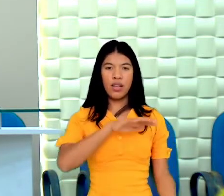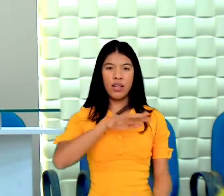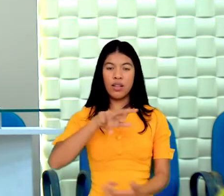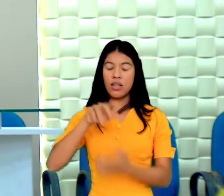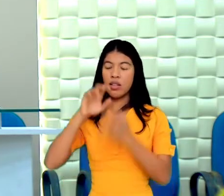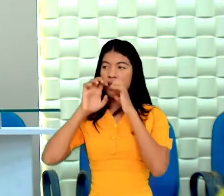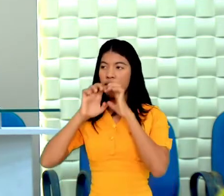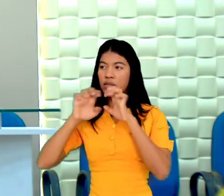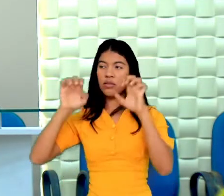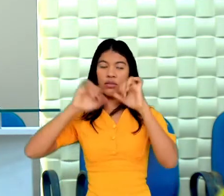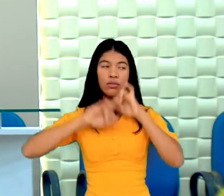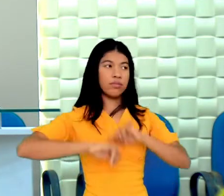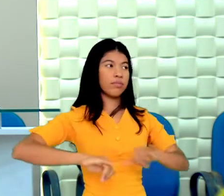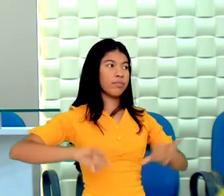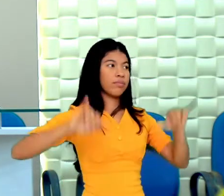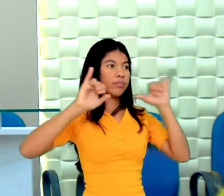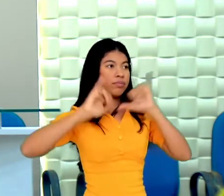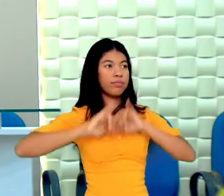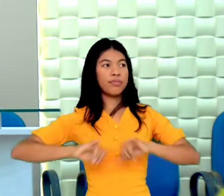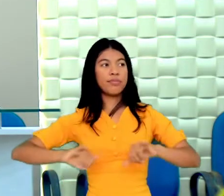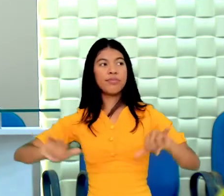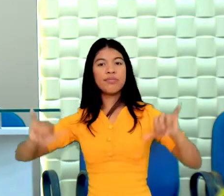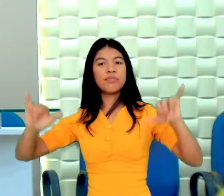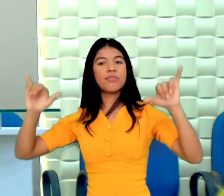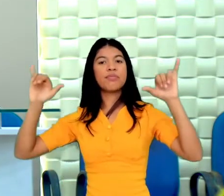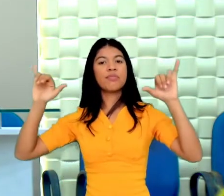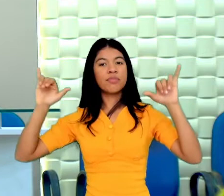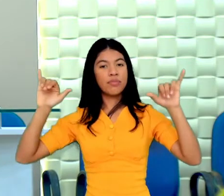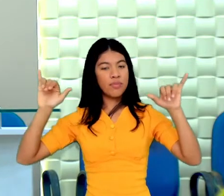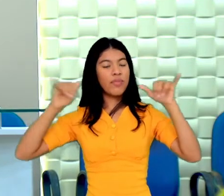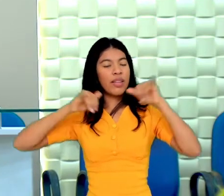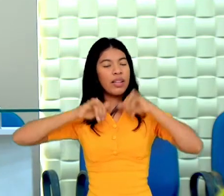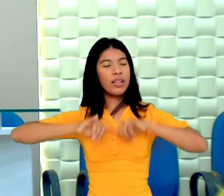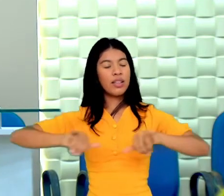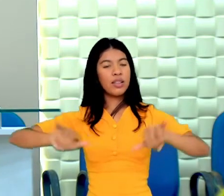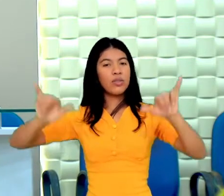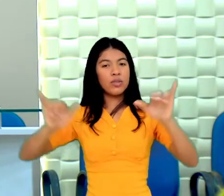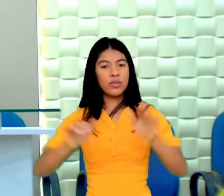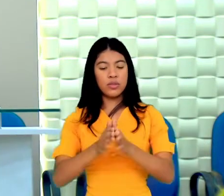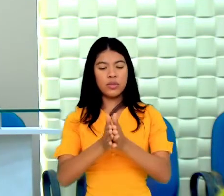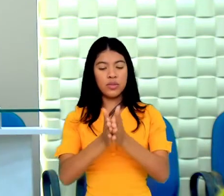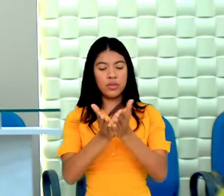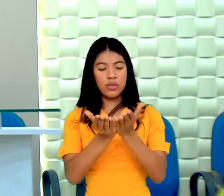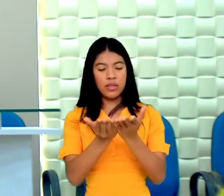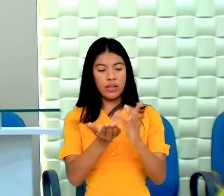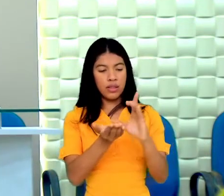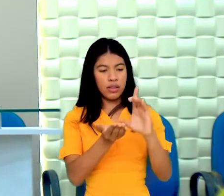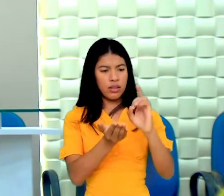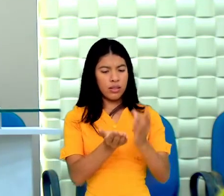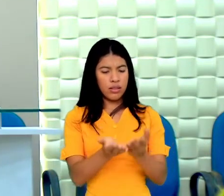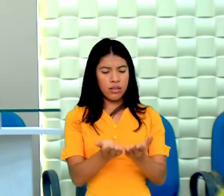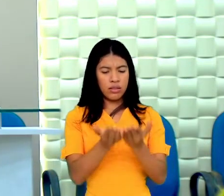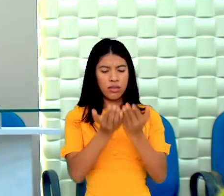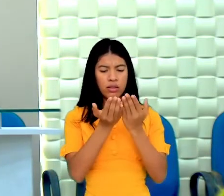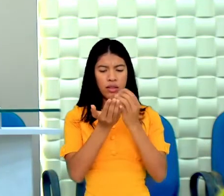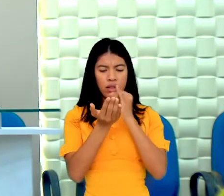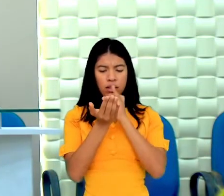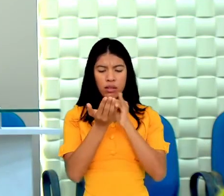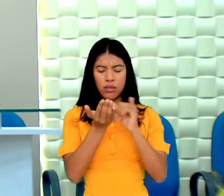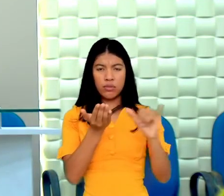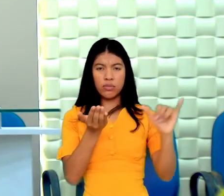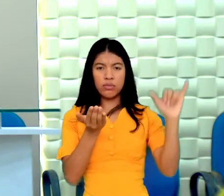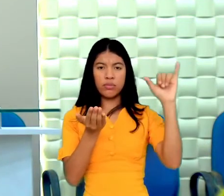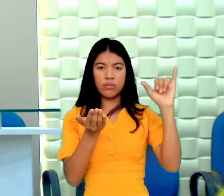de salvação. Aqui ele mesmo anunciou a sua palavra. E ele fez isso para que os